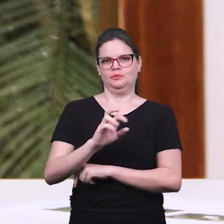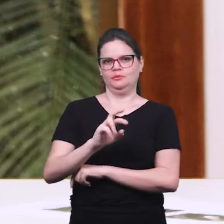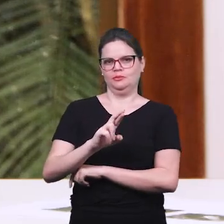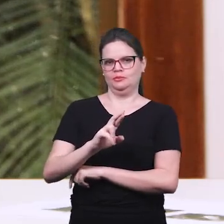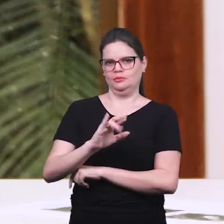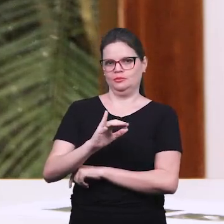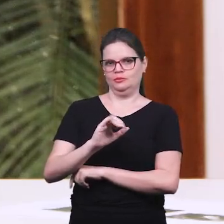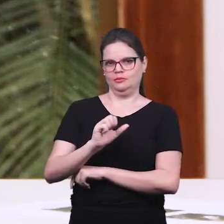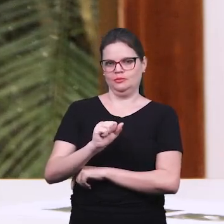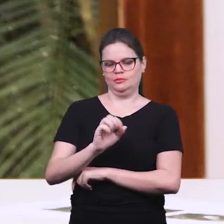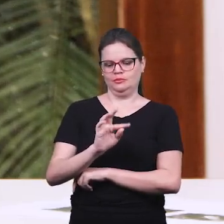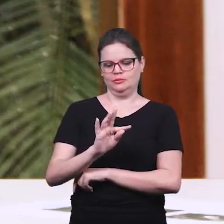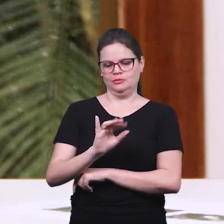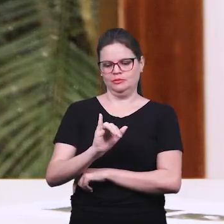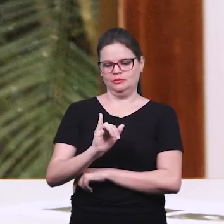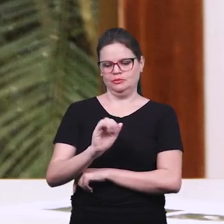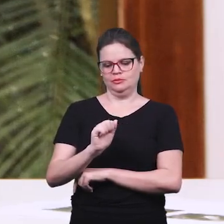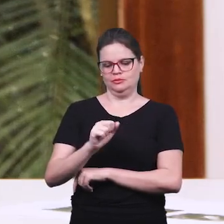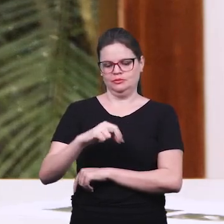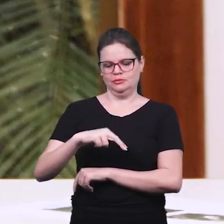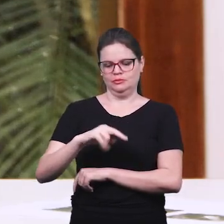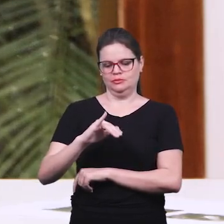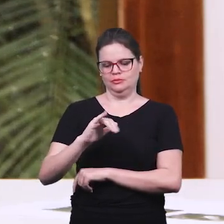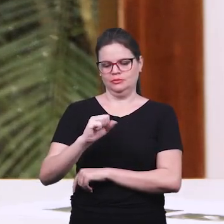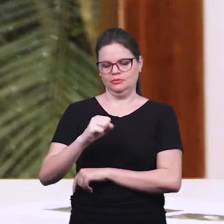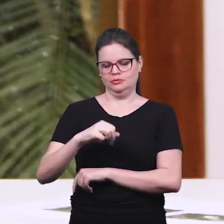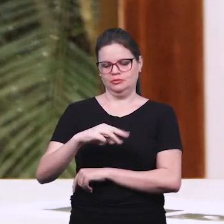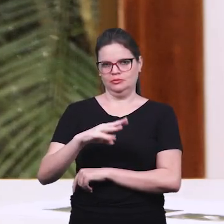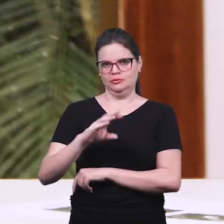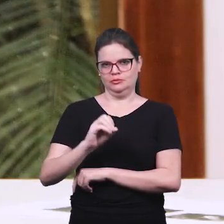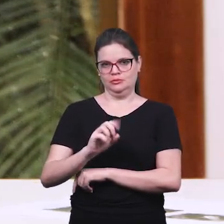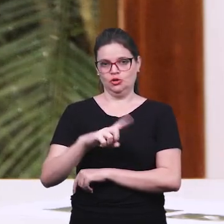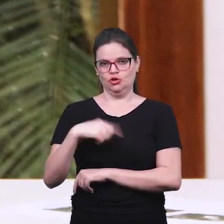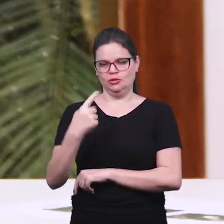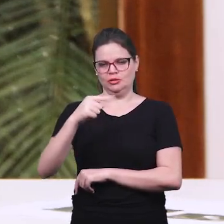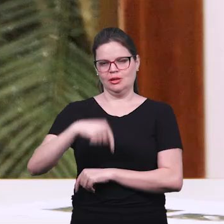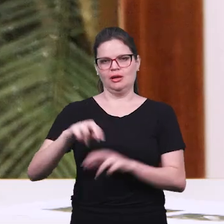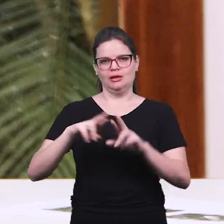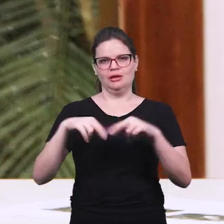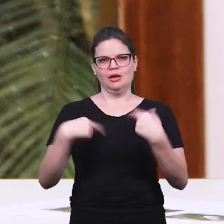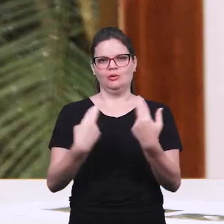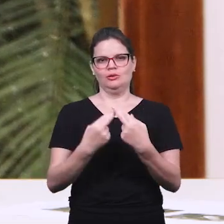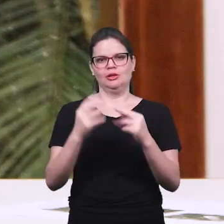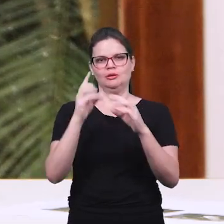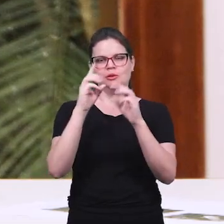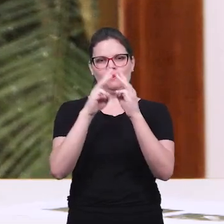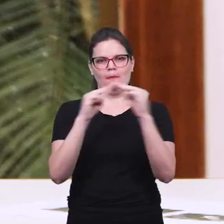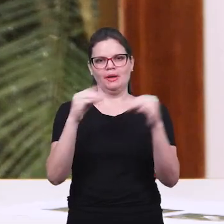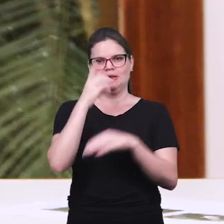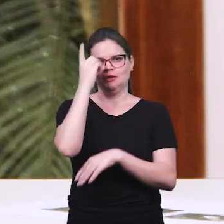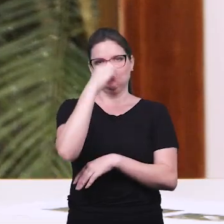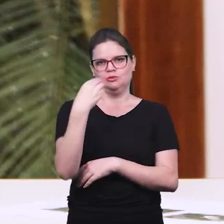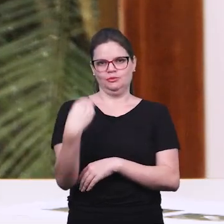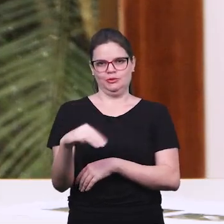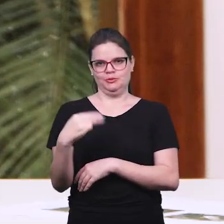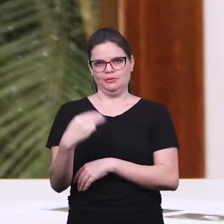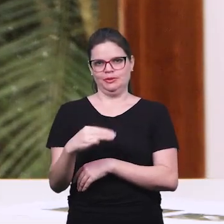de Domingos Martins e estarão presentes conosco nesta